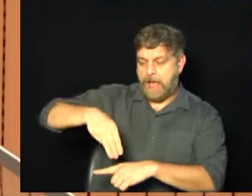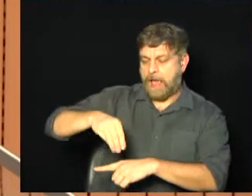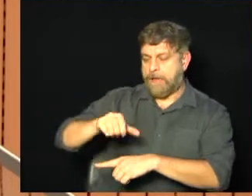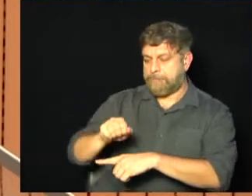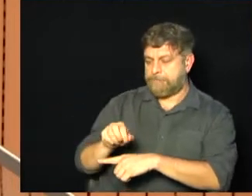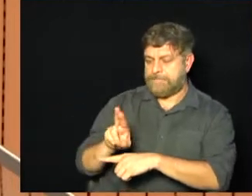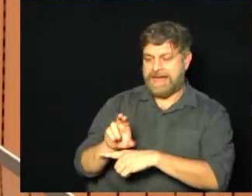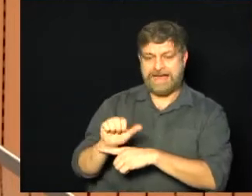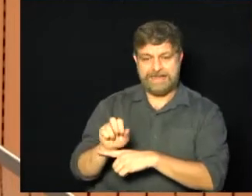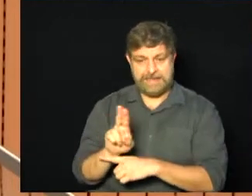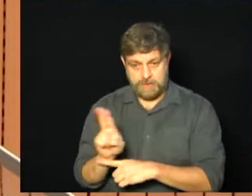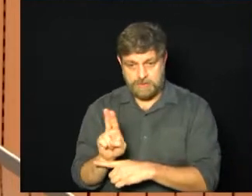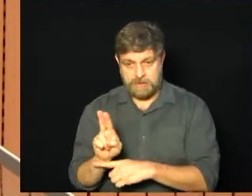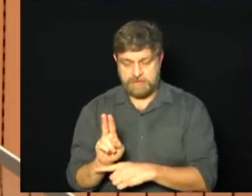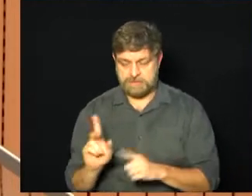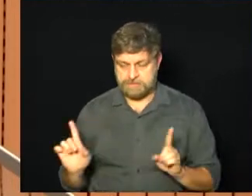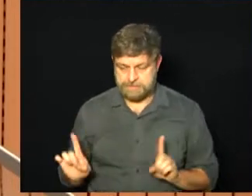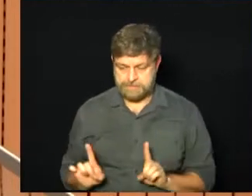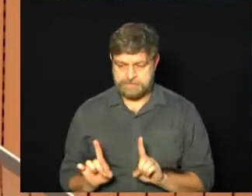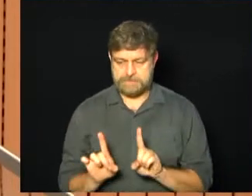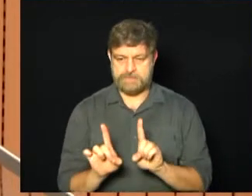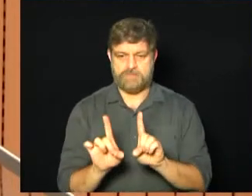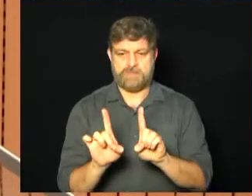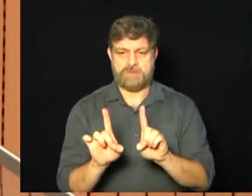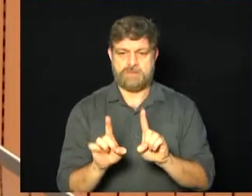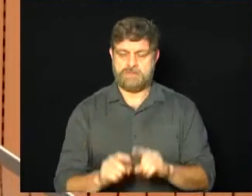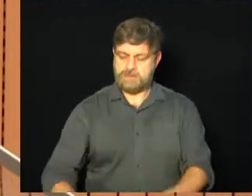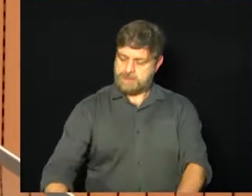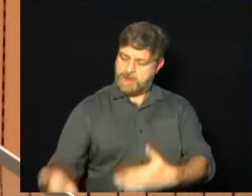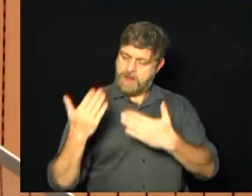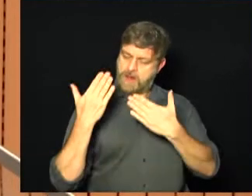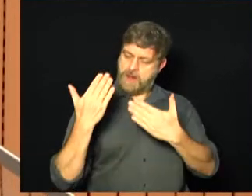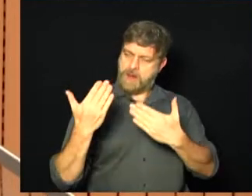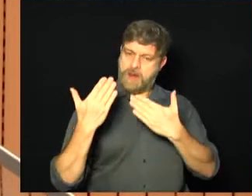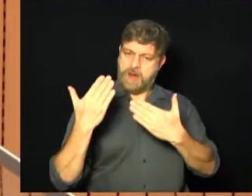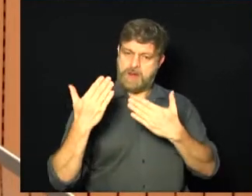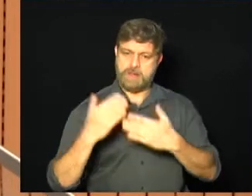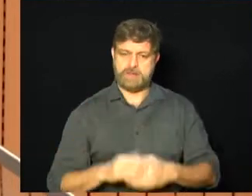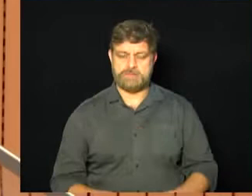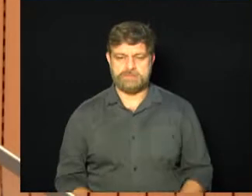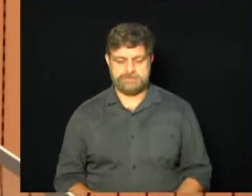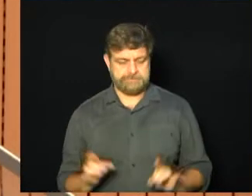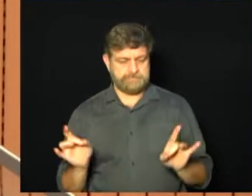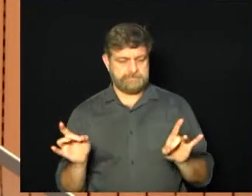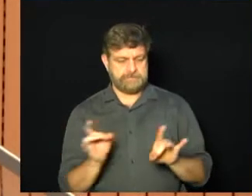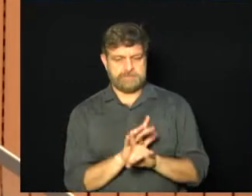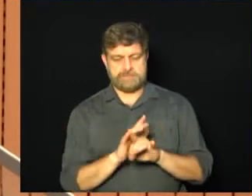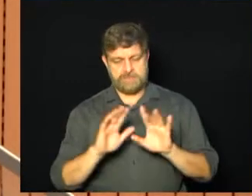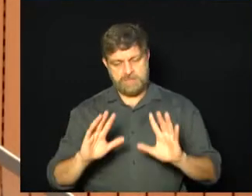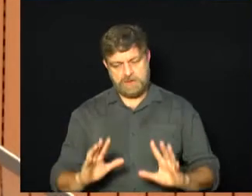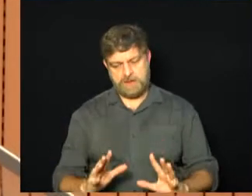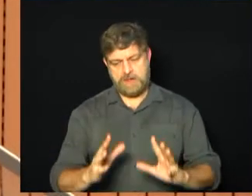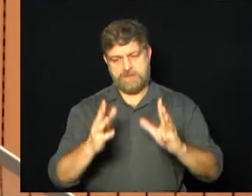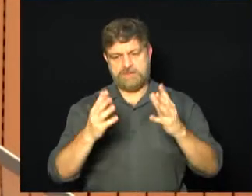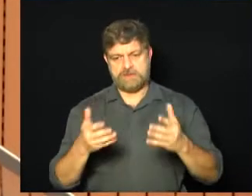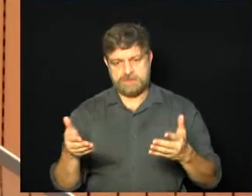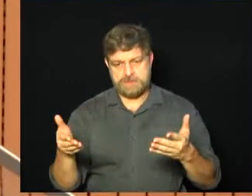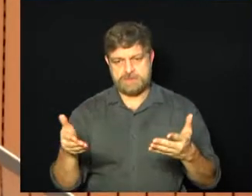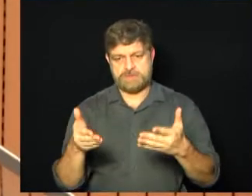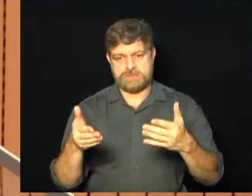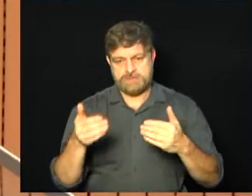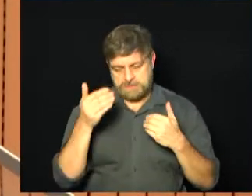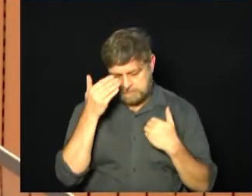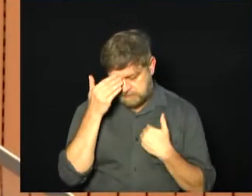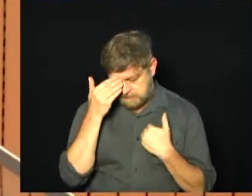Ambos se apresentarão com um belo recital, encerrando com chave de ouro esta celebração. Minha